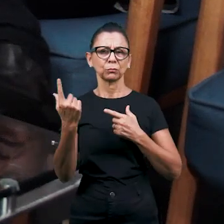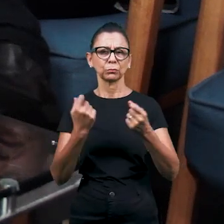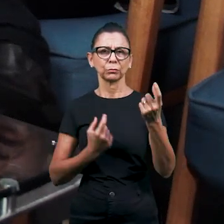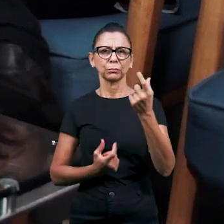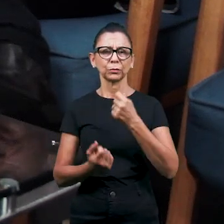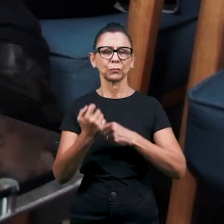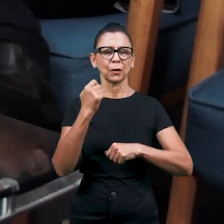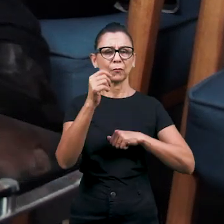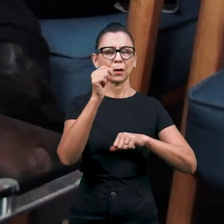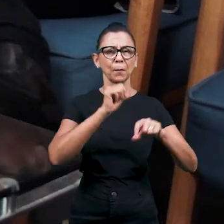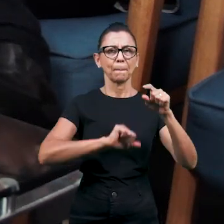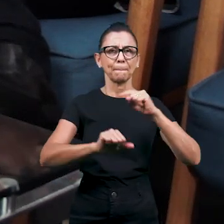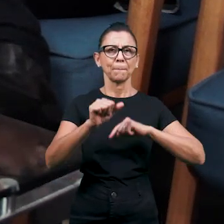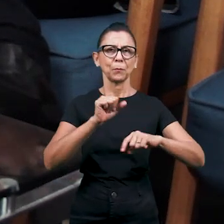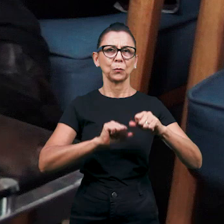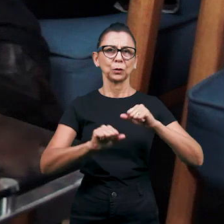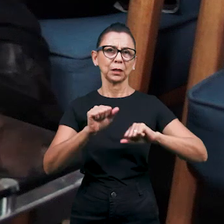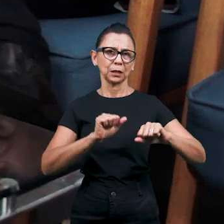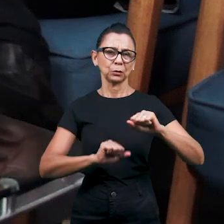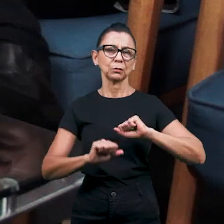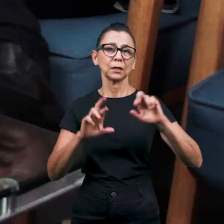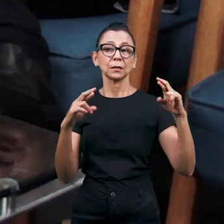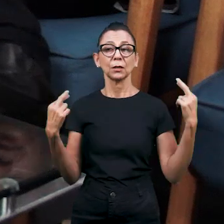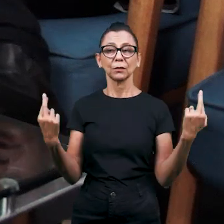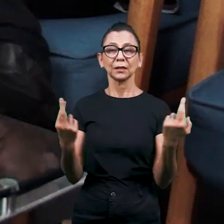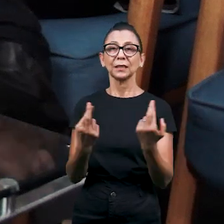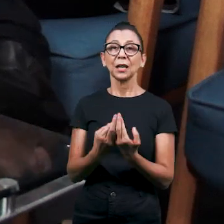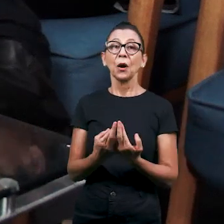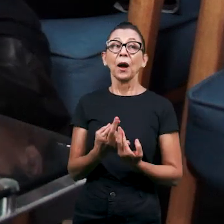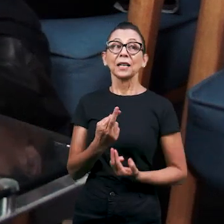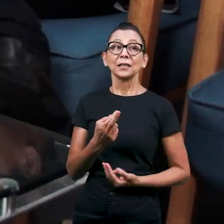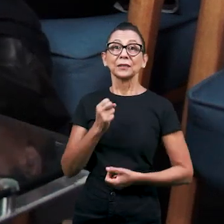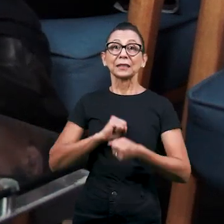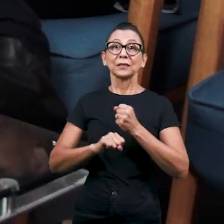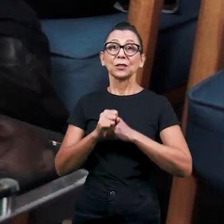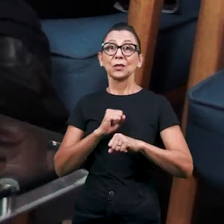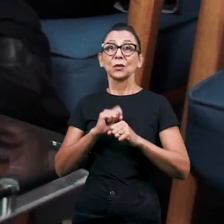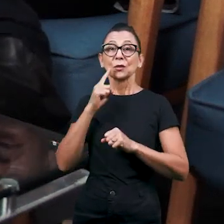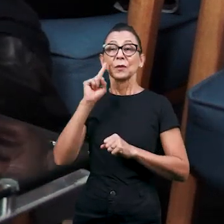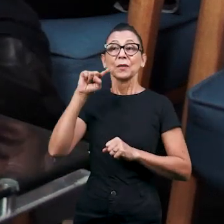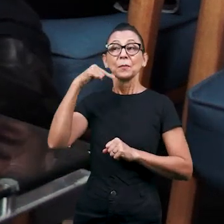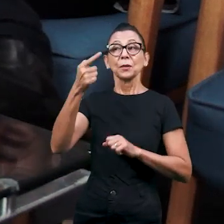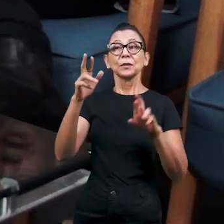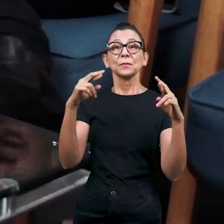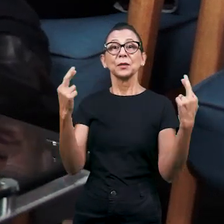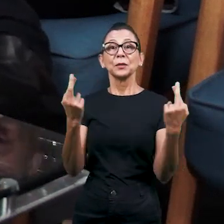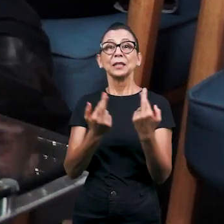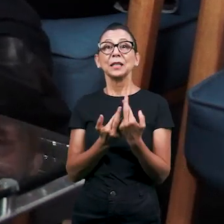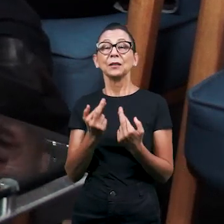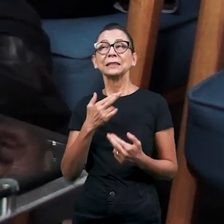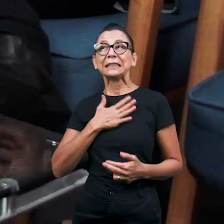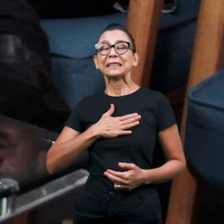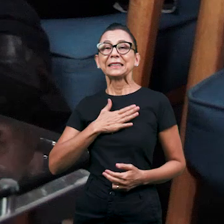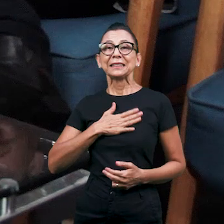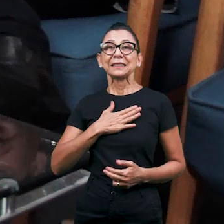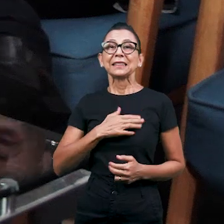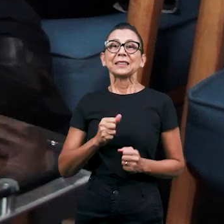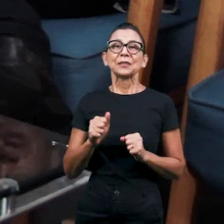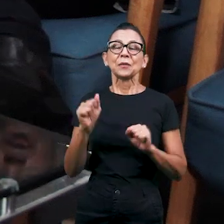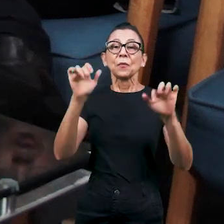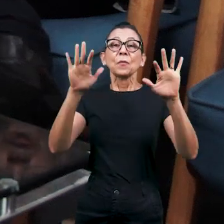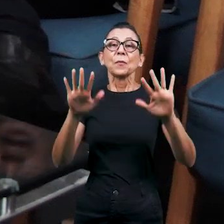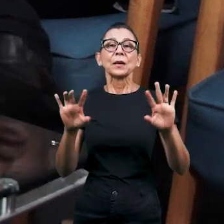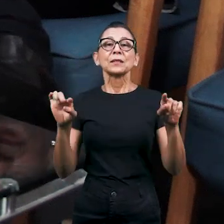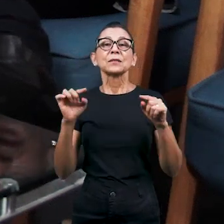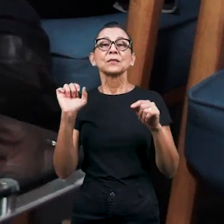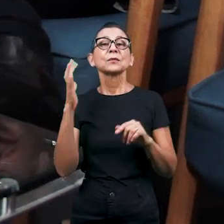matéria que foi feita por uma televisão local aqui sobre a nossa ceia, 53 anos, e que nós divulgamos o link